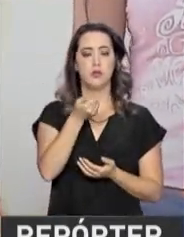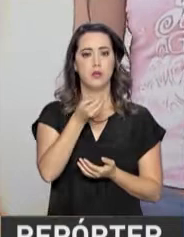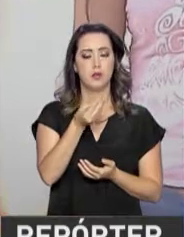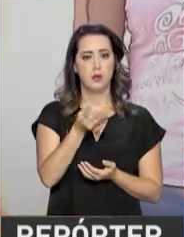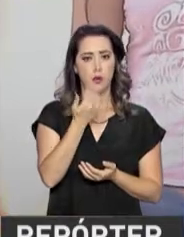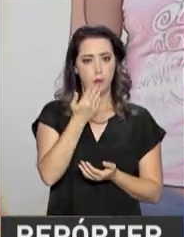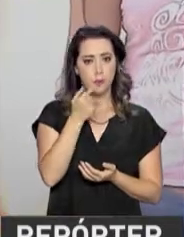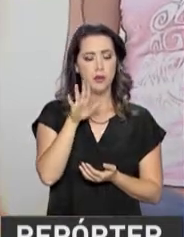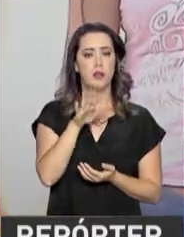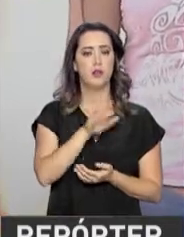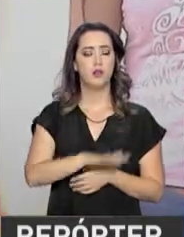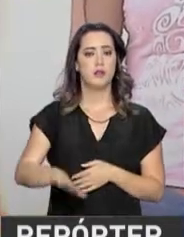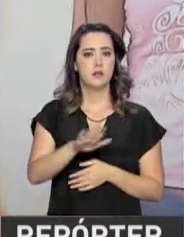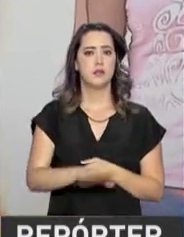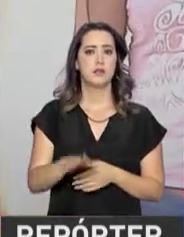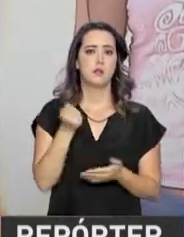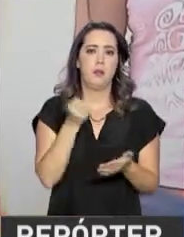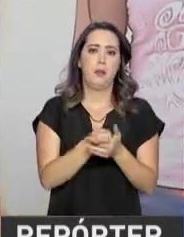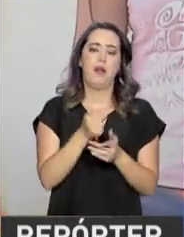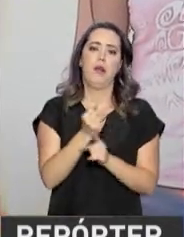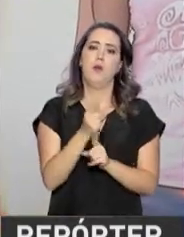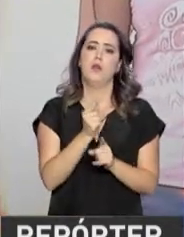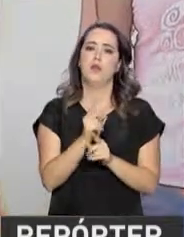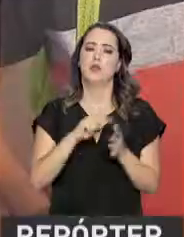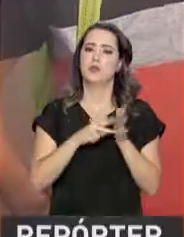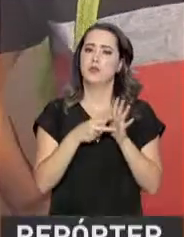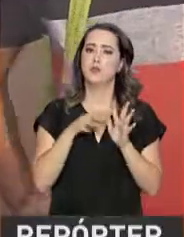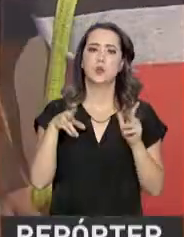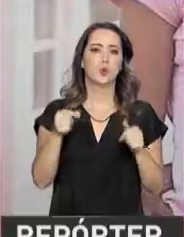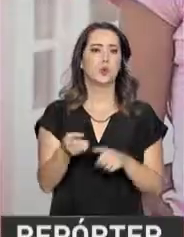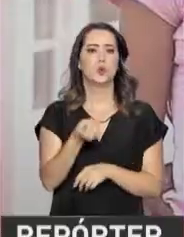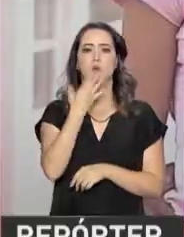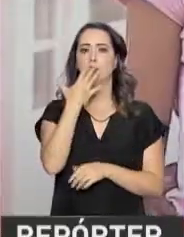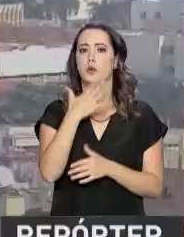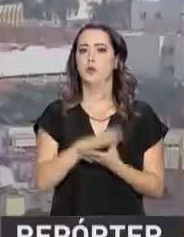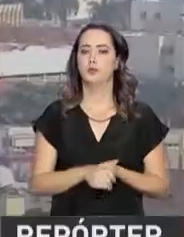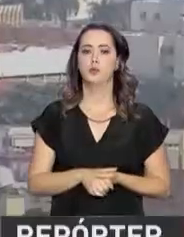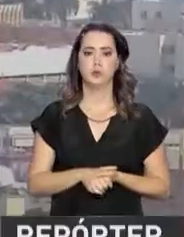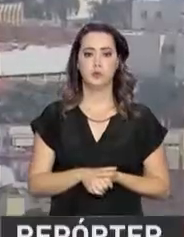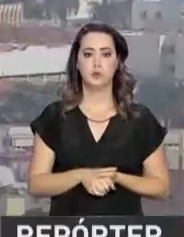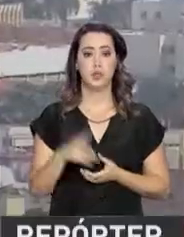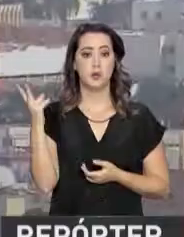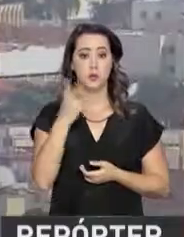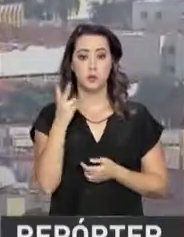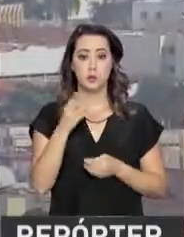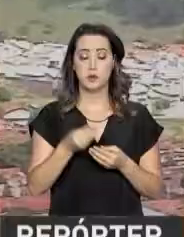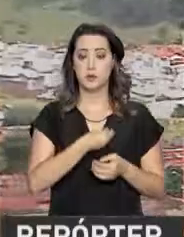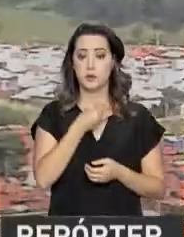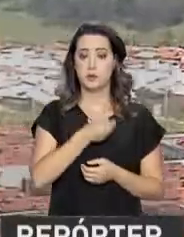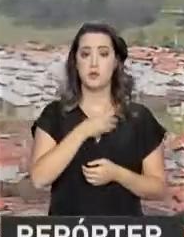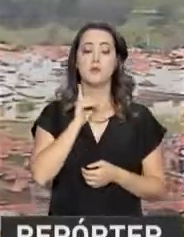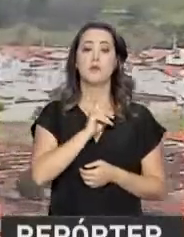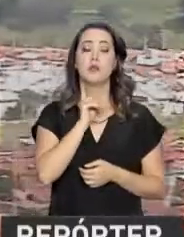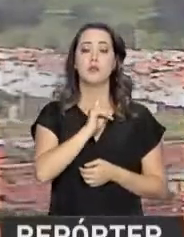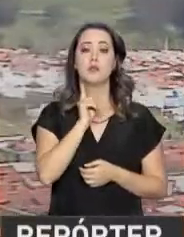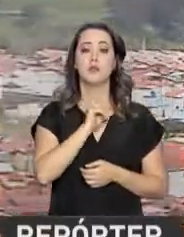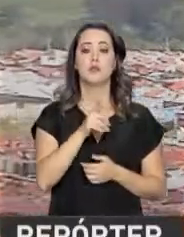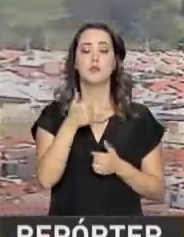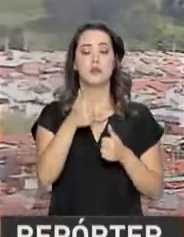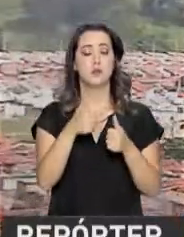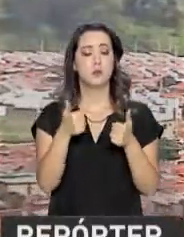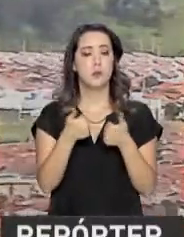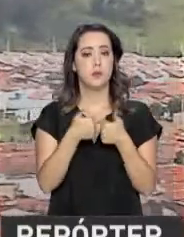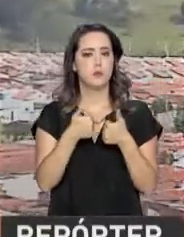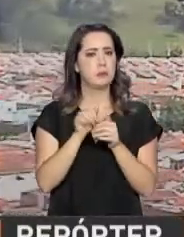aluguel, sabe? Representa tudo de bom. As duas mulheres moram em Patos de Minas, cidade do Triângulo